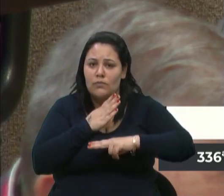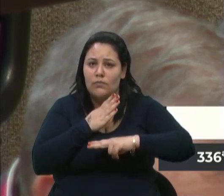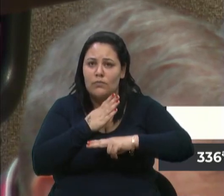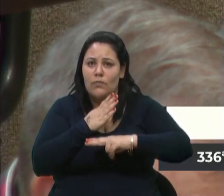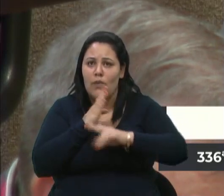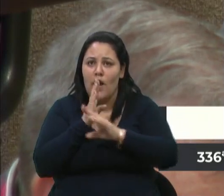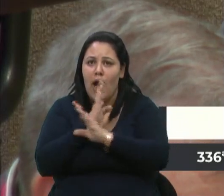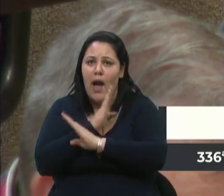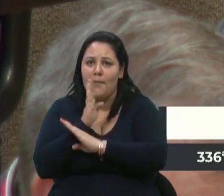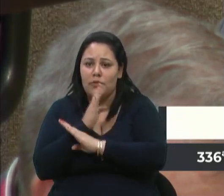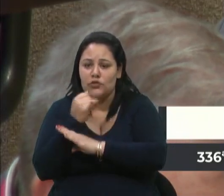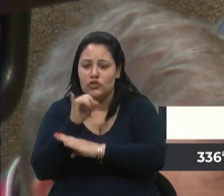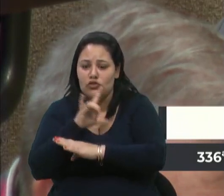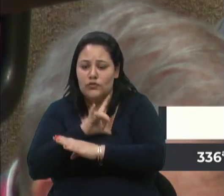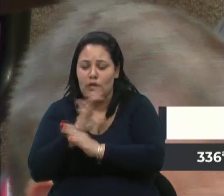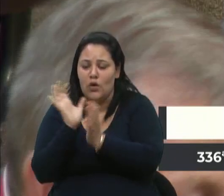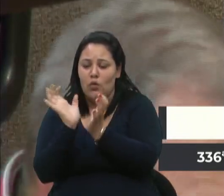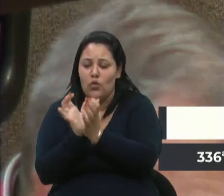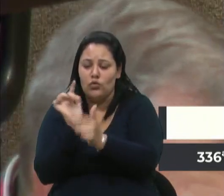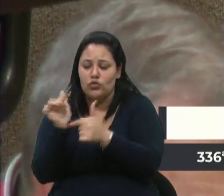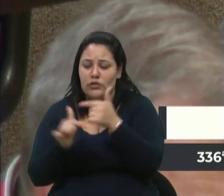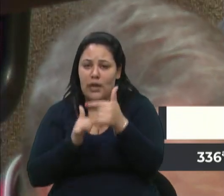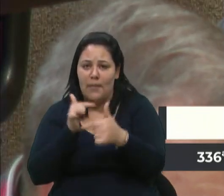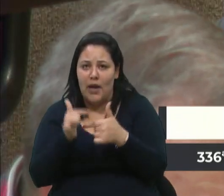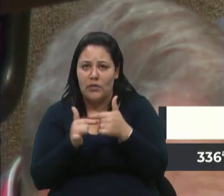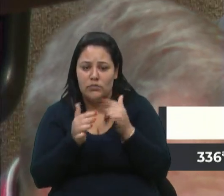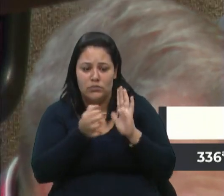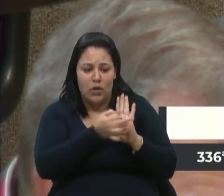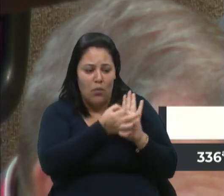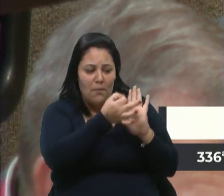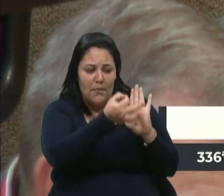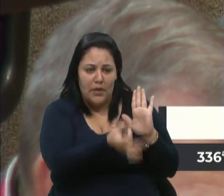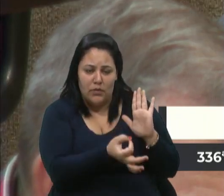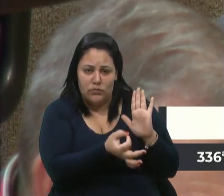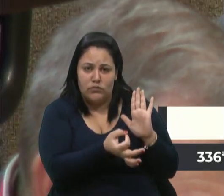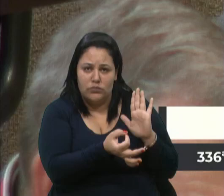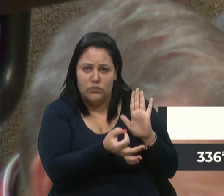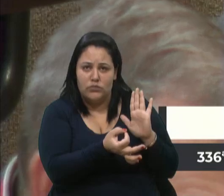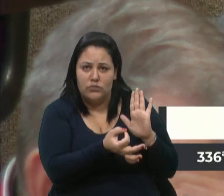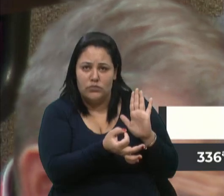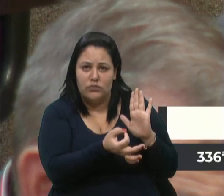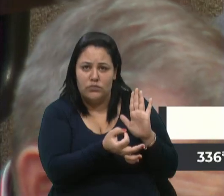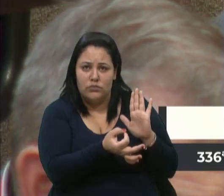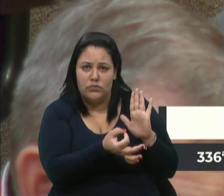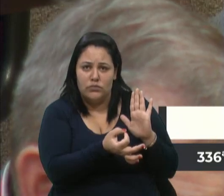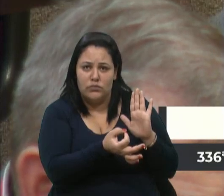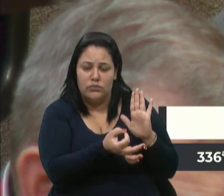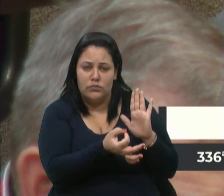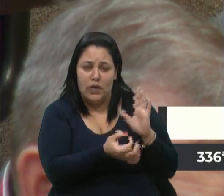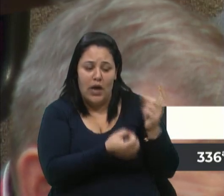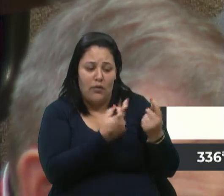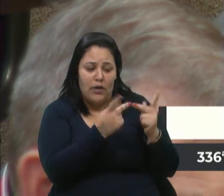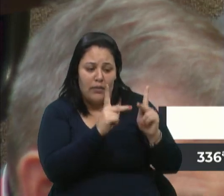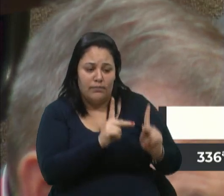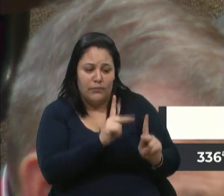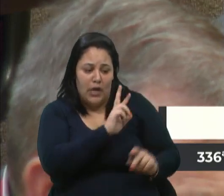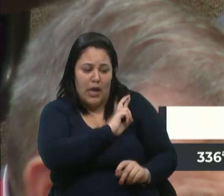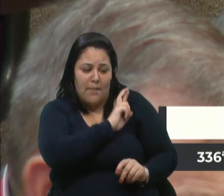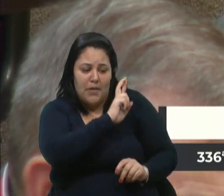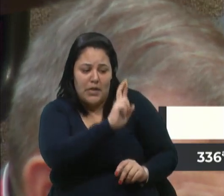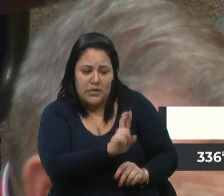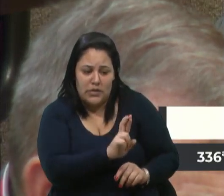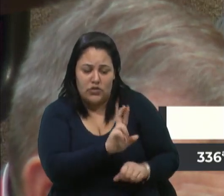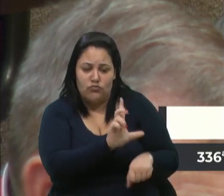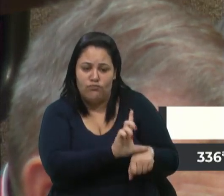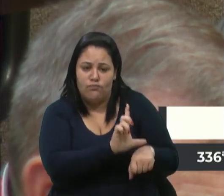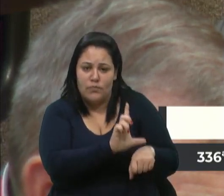não houver um grupo de trabalho entre uma sugestão, entre alguém que represente o comércio, Ministério